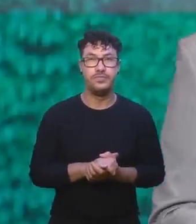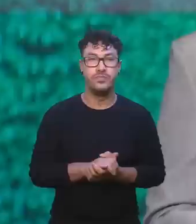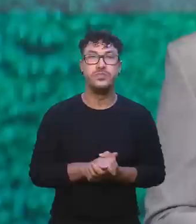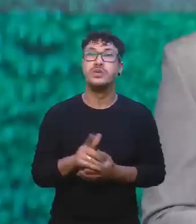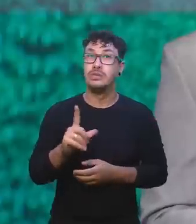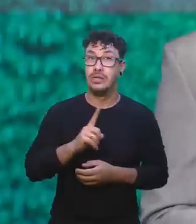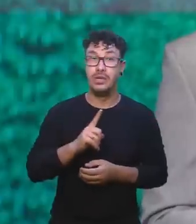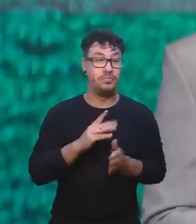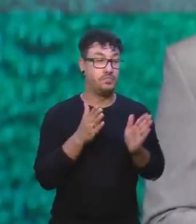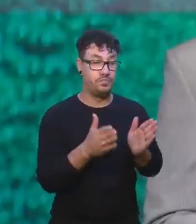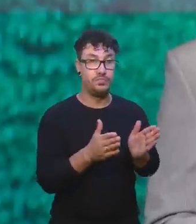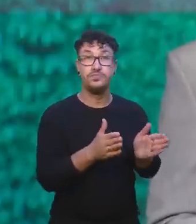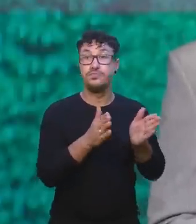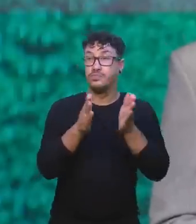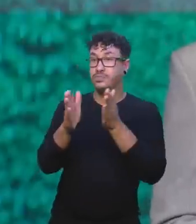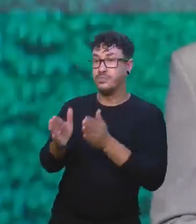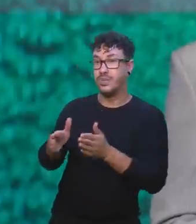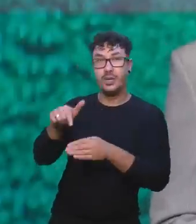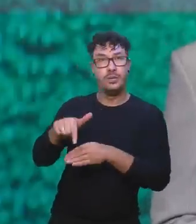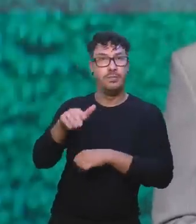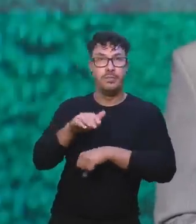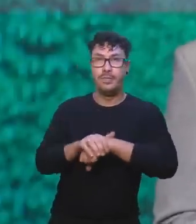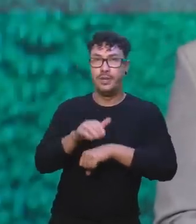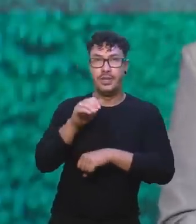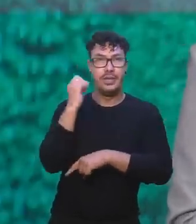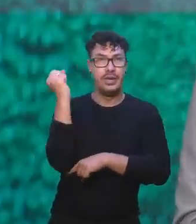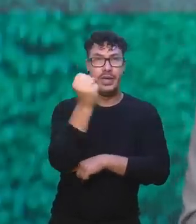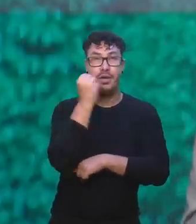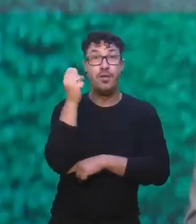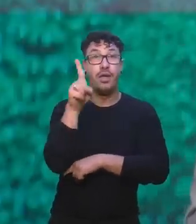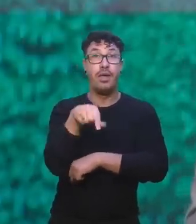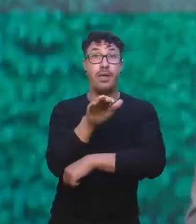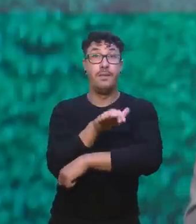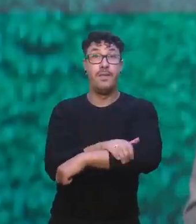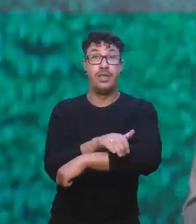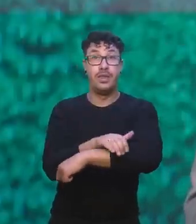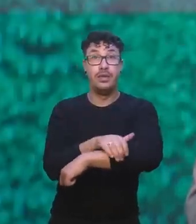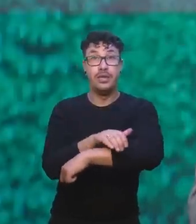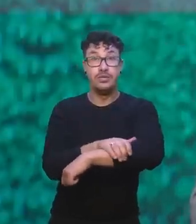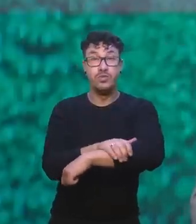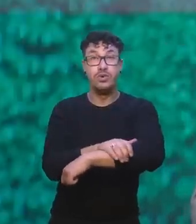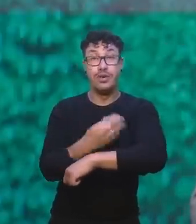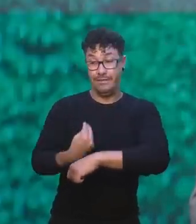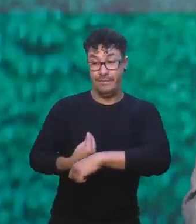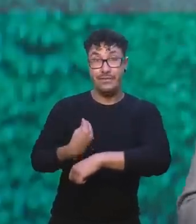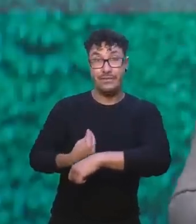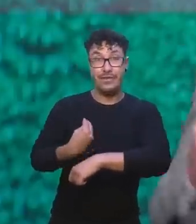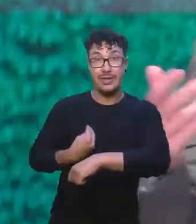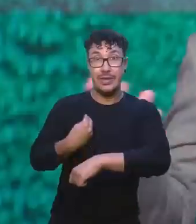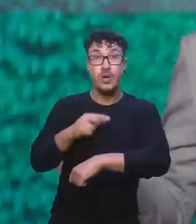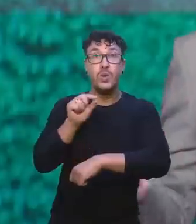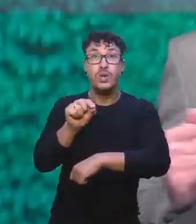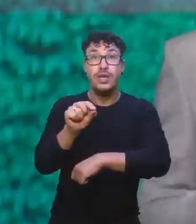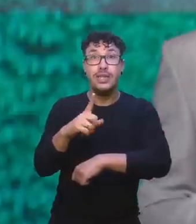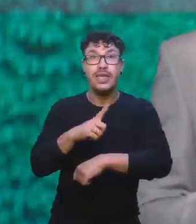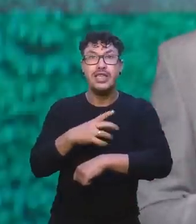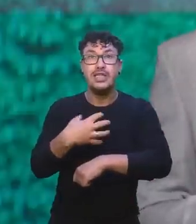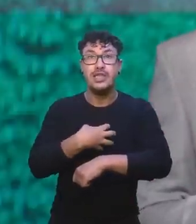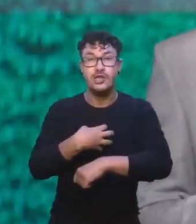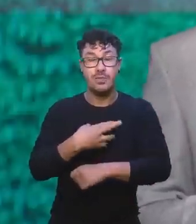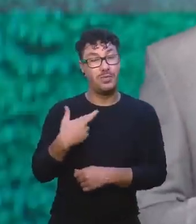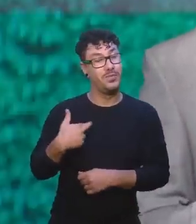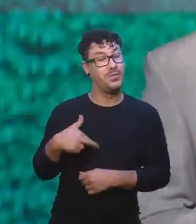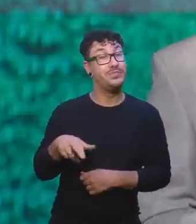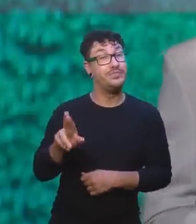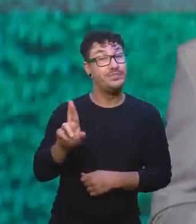Mas existe o que ele chamou, que talvez seja o mais grave, o materialismo vivencial. Pessoas que têm um sentimento